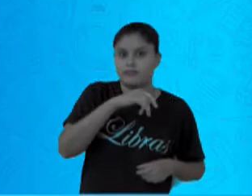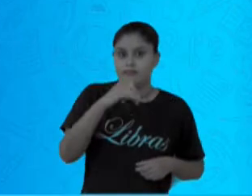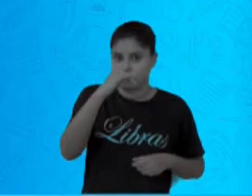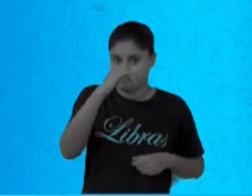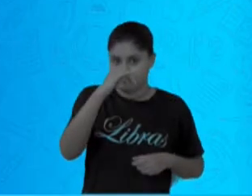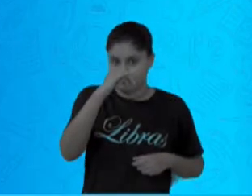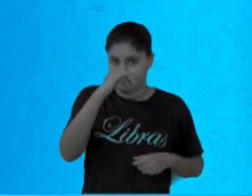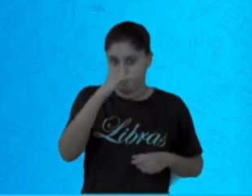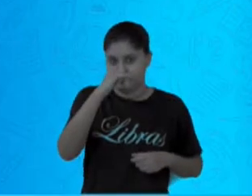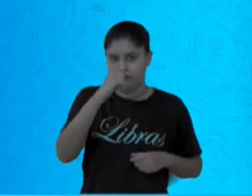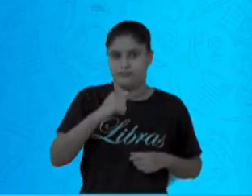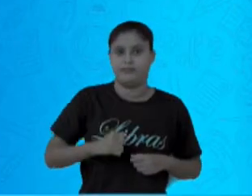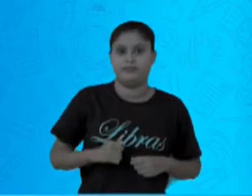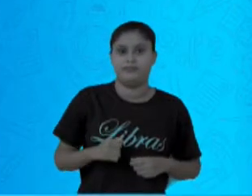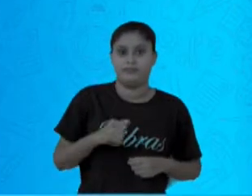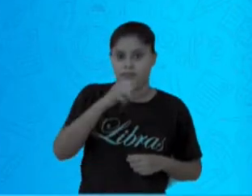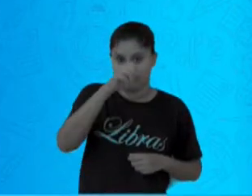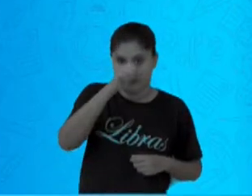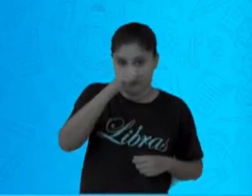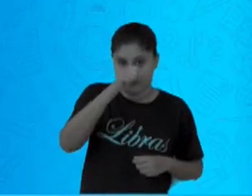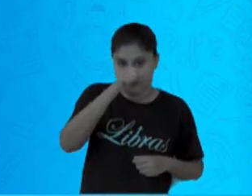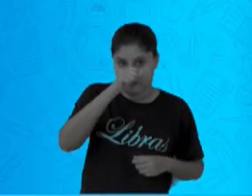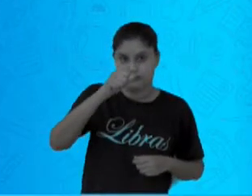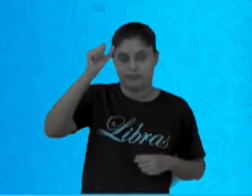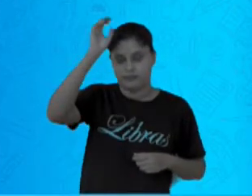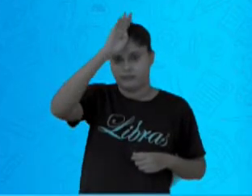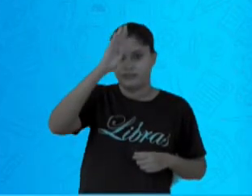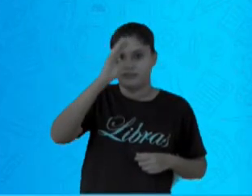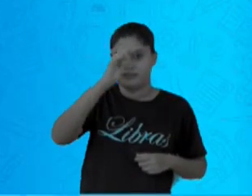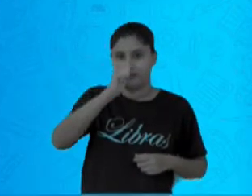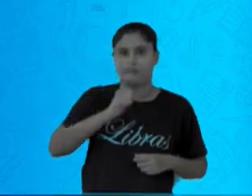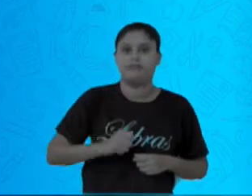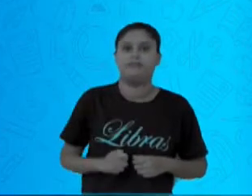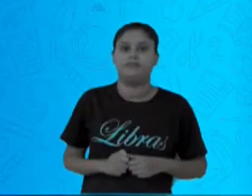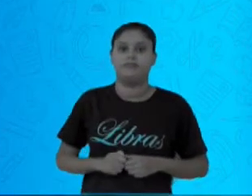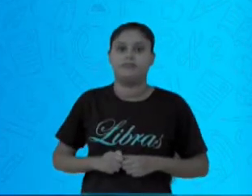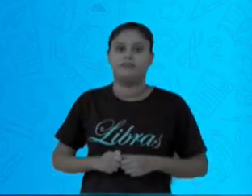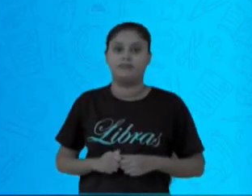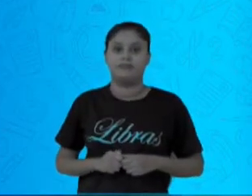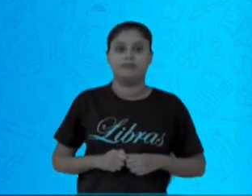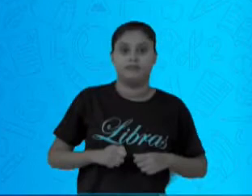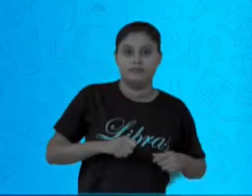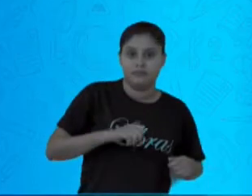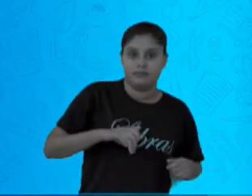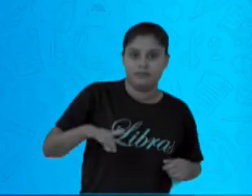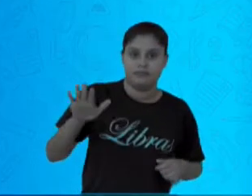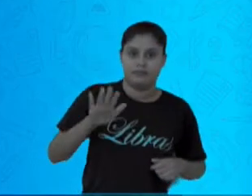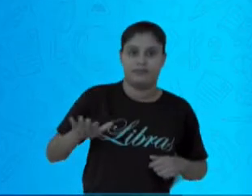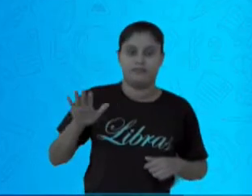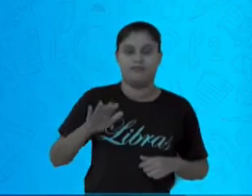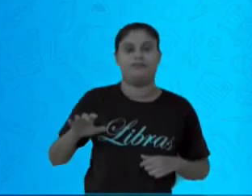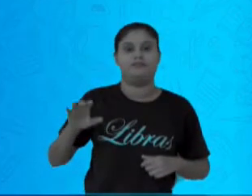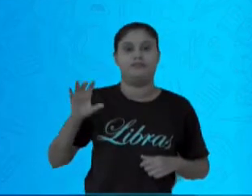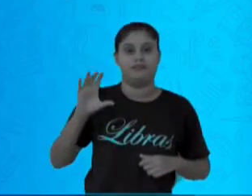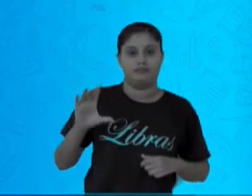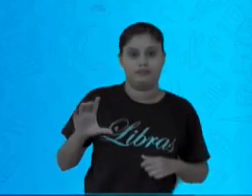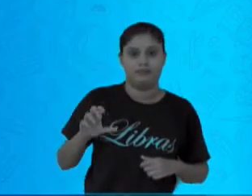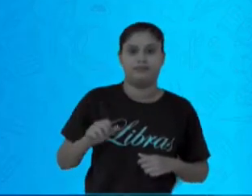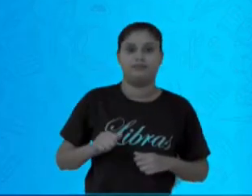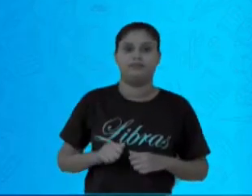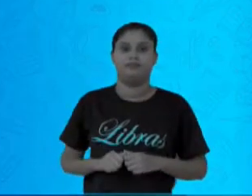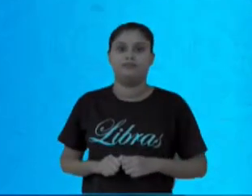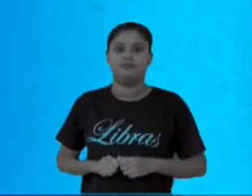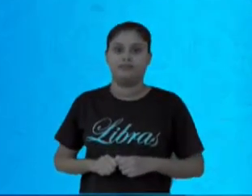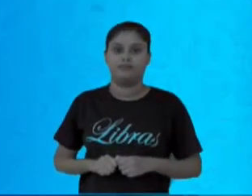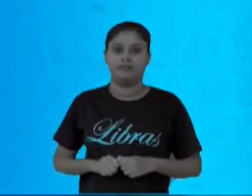Porcos, cabritos, coelho. Onde você chegar na zona rural e tiver a criação de animal, ali a gente fala